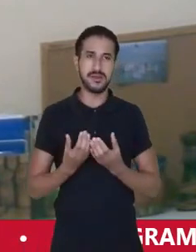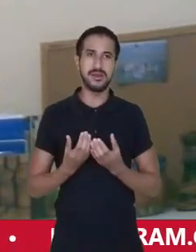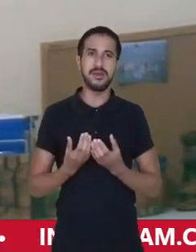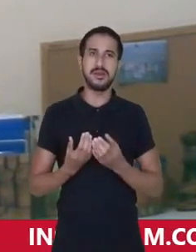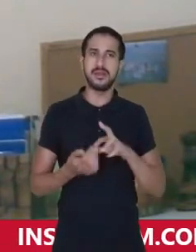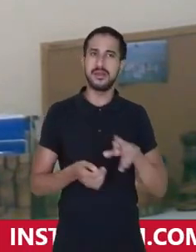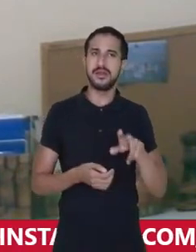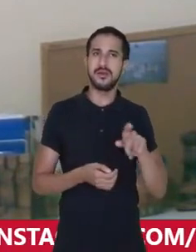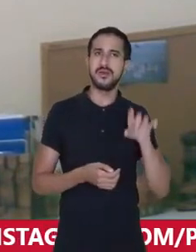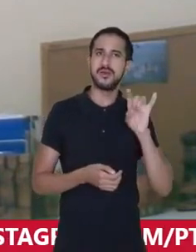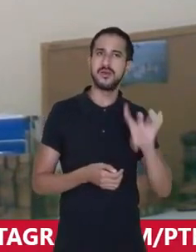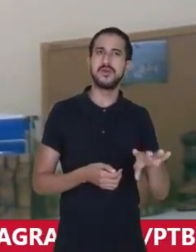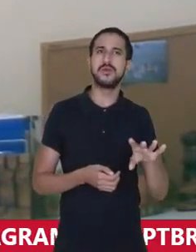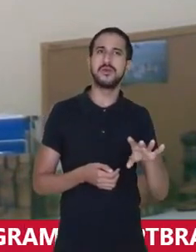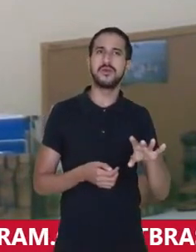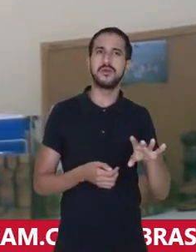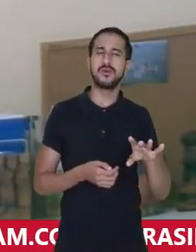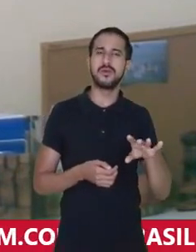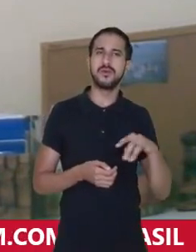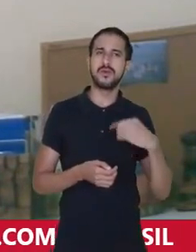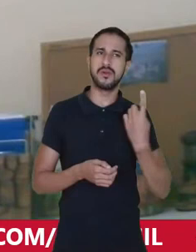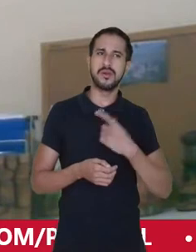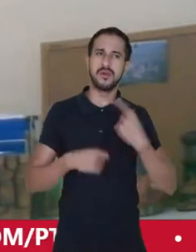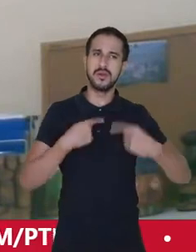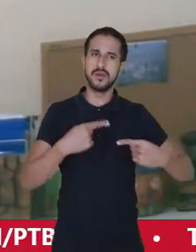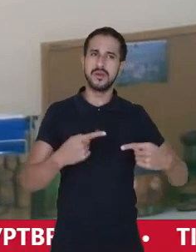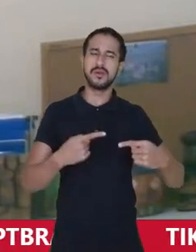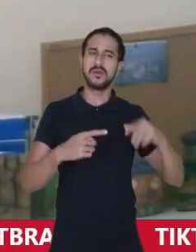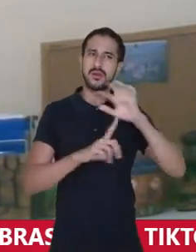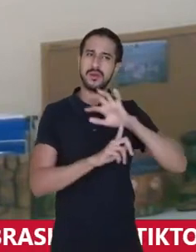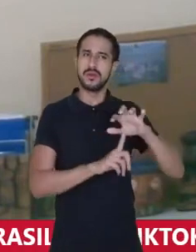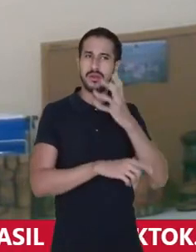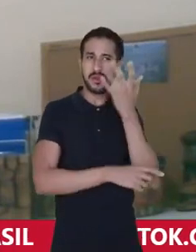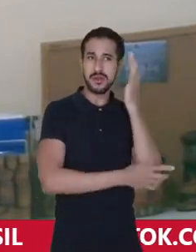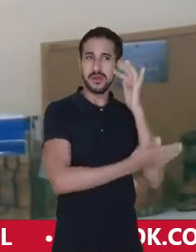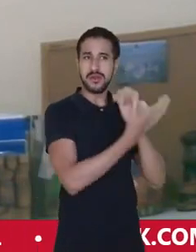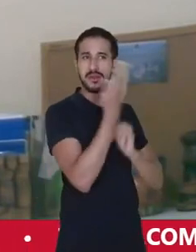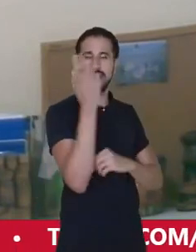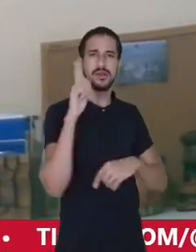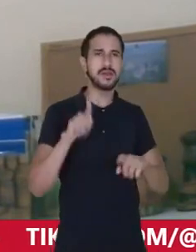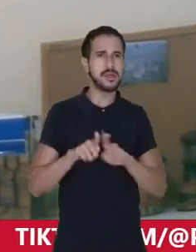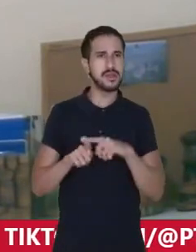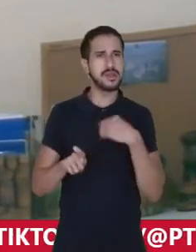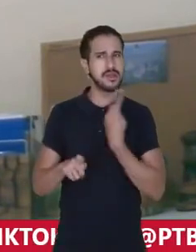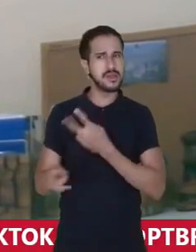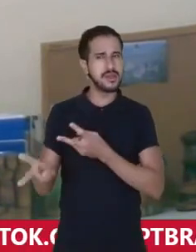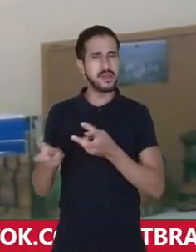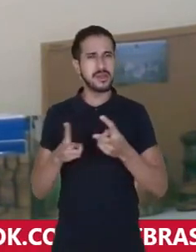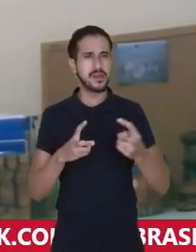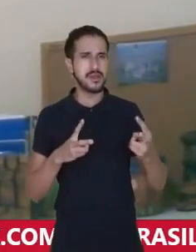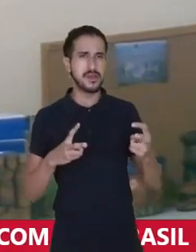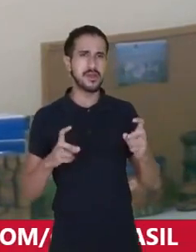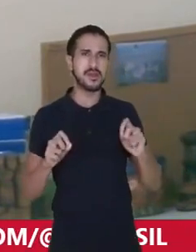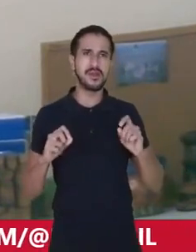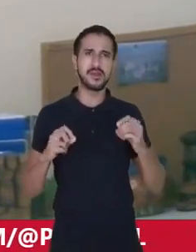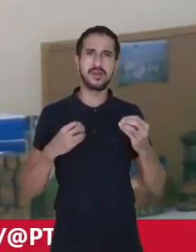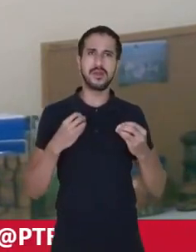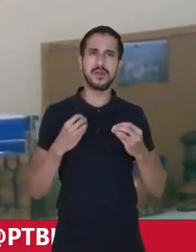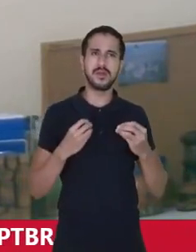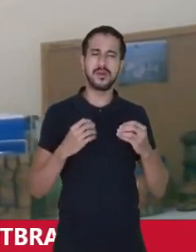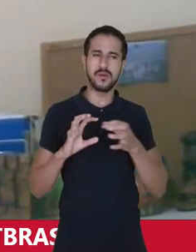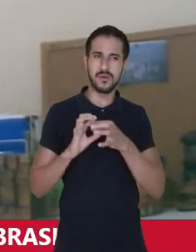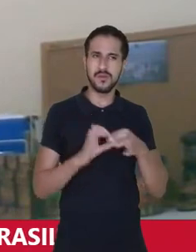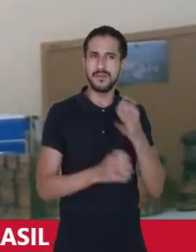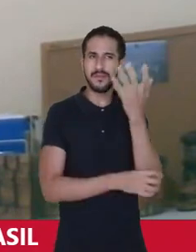apenas a dimensão dos impactos ambientais, mas também se identifica como condições ambientais